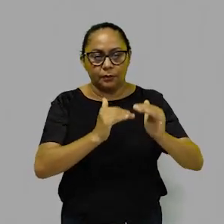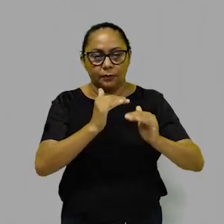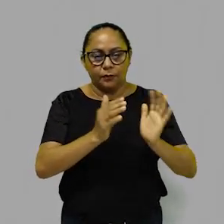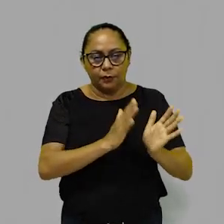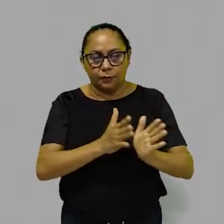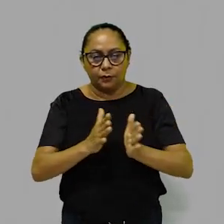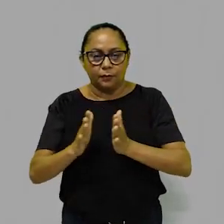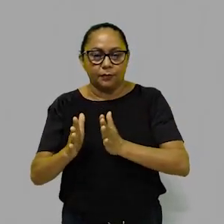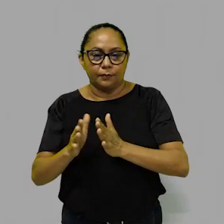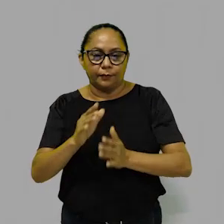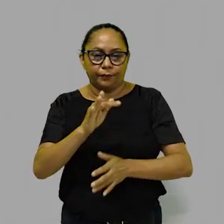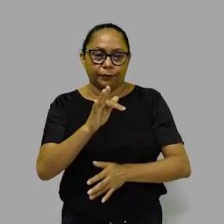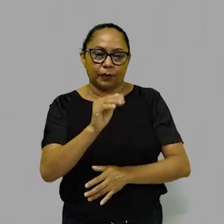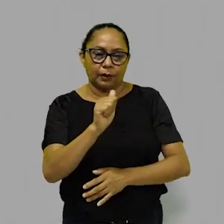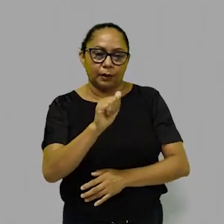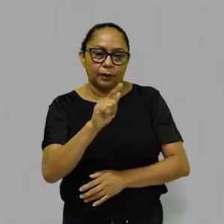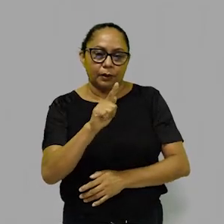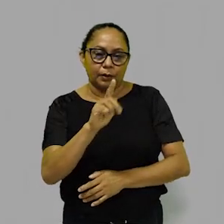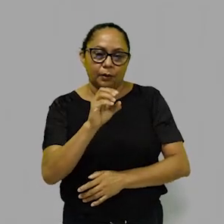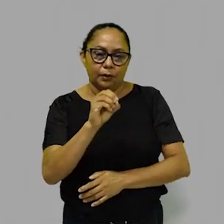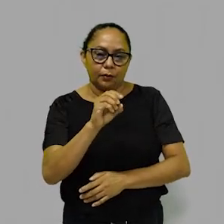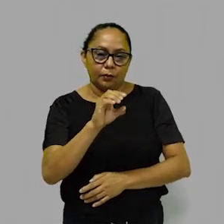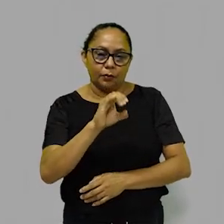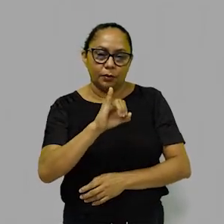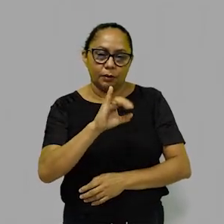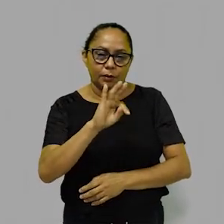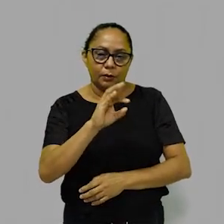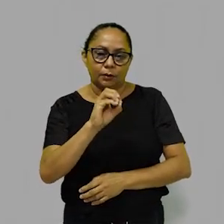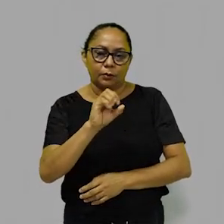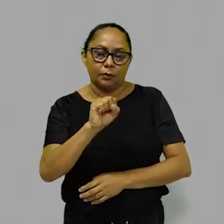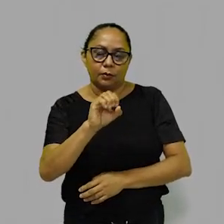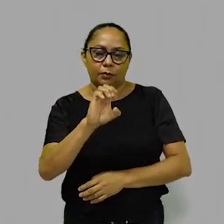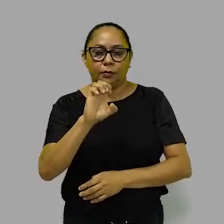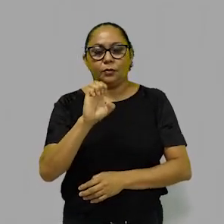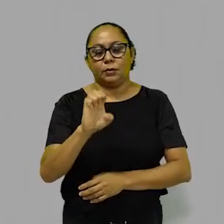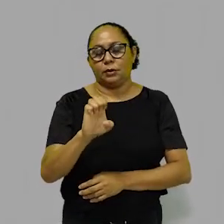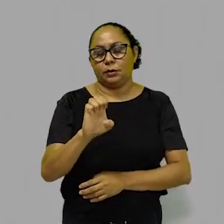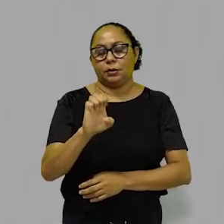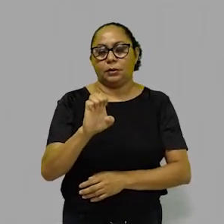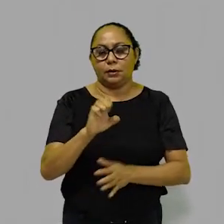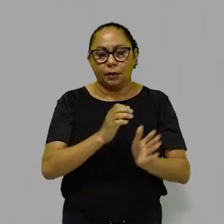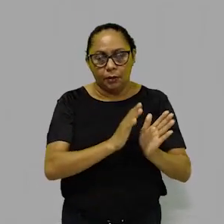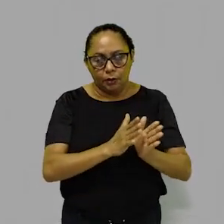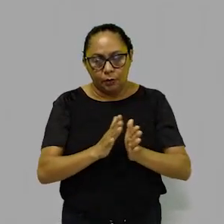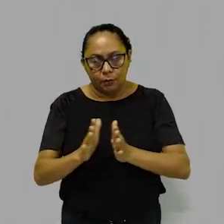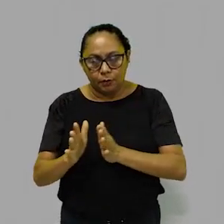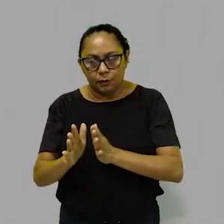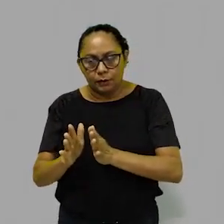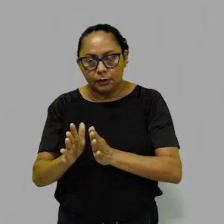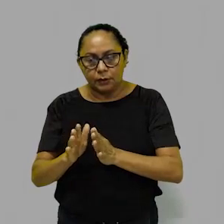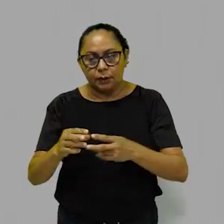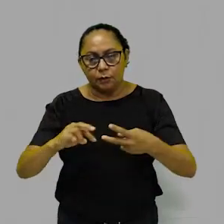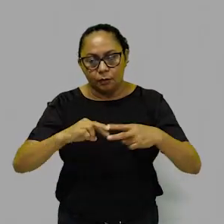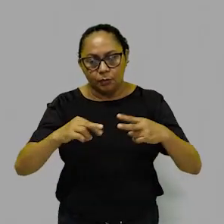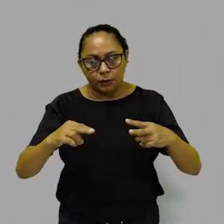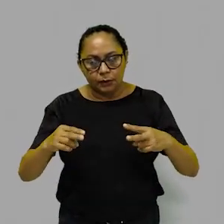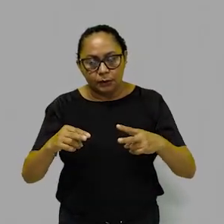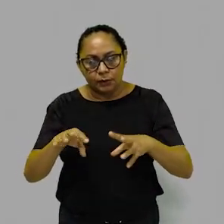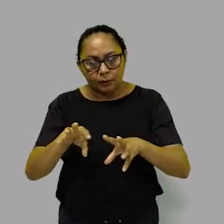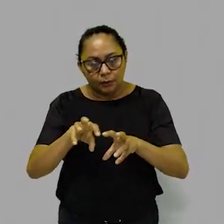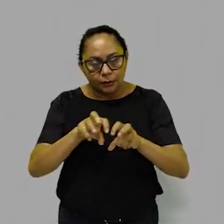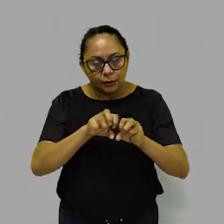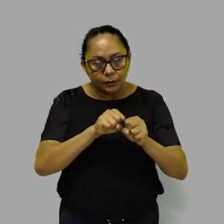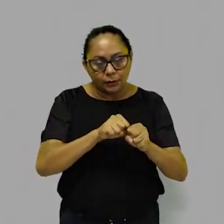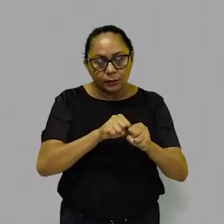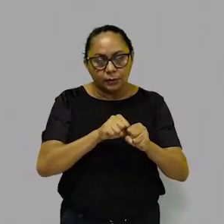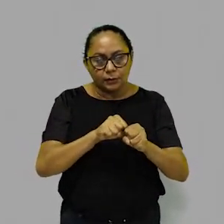chamado fagocitose. E fagocitose é um processo em que uma célula engloba partículas do